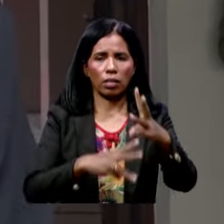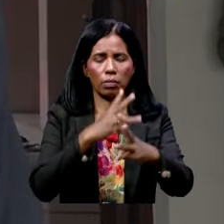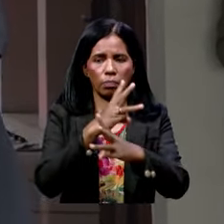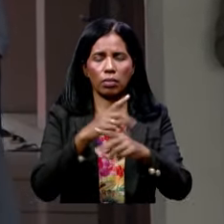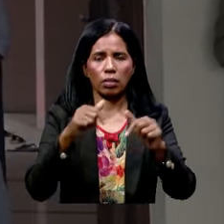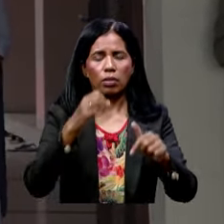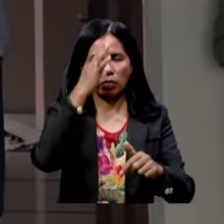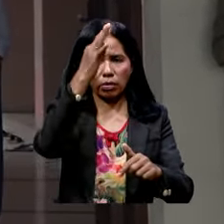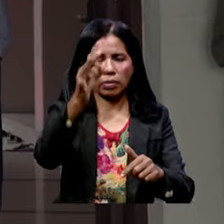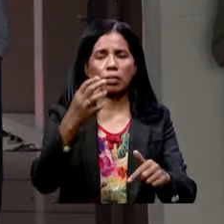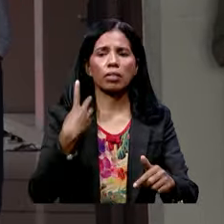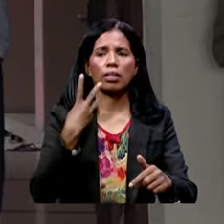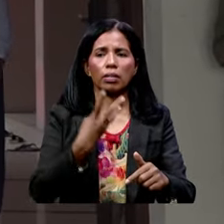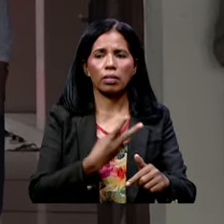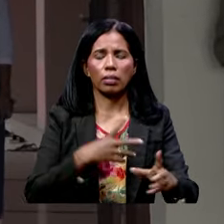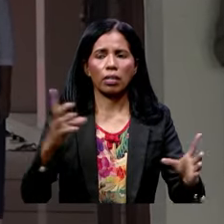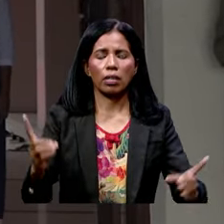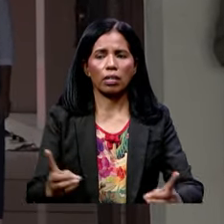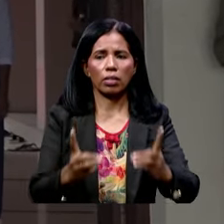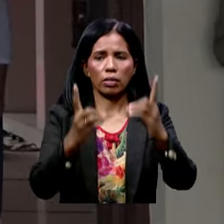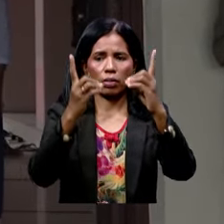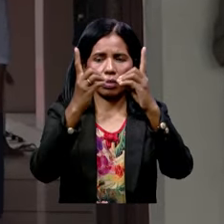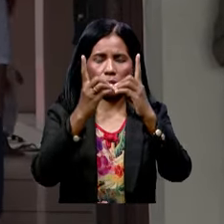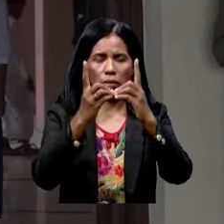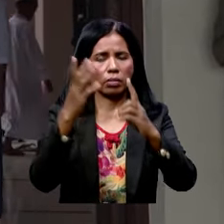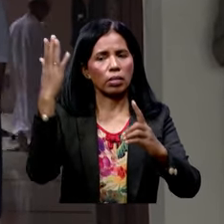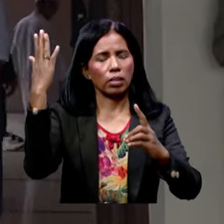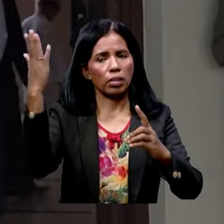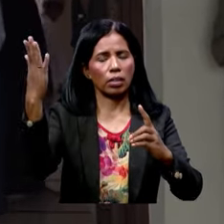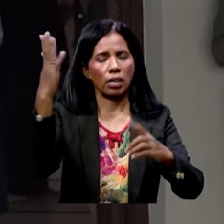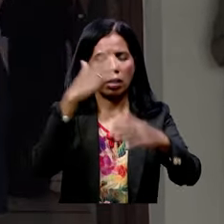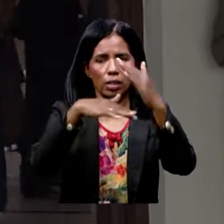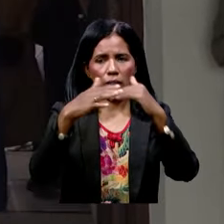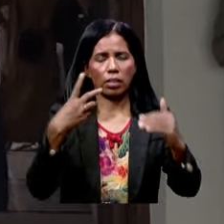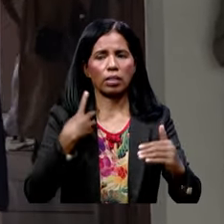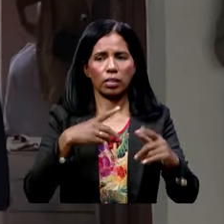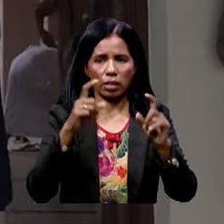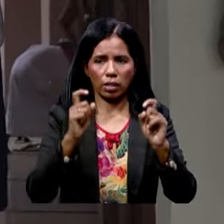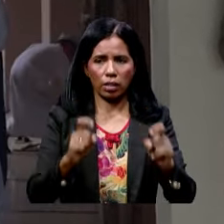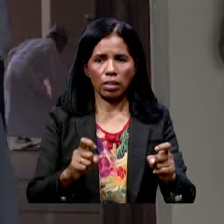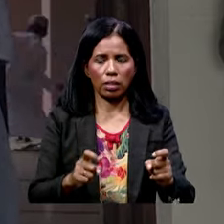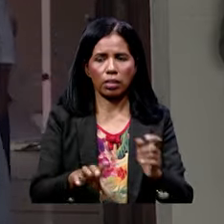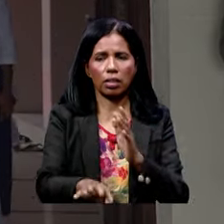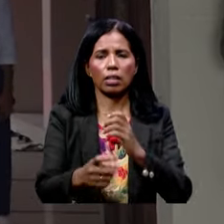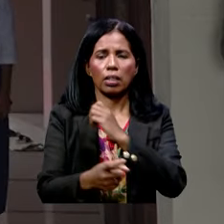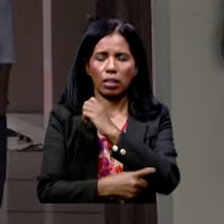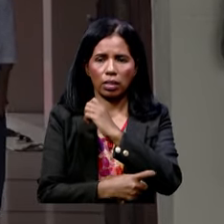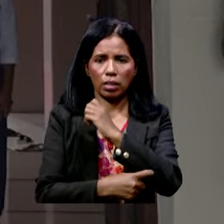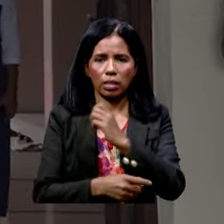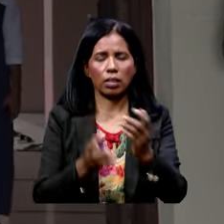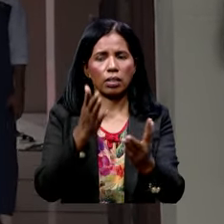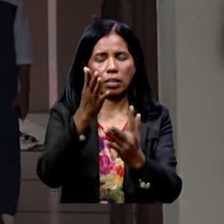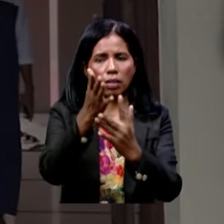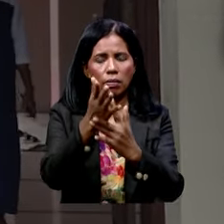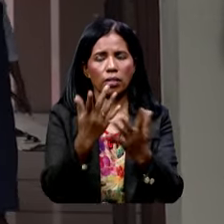abang bayrua, ita se hasuru iha dia di julgamento, entaw ita ne ita tengki, ita se hetang kastigo, tama iha